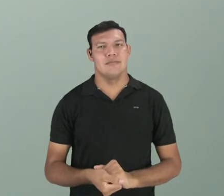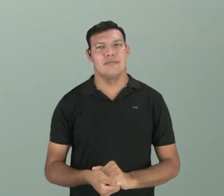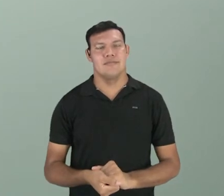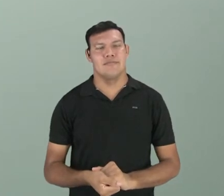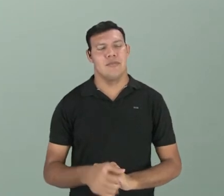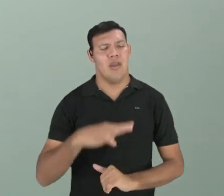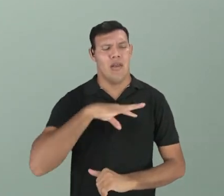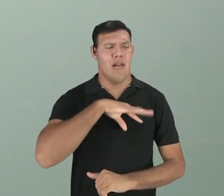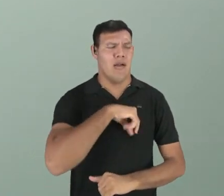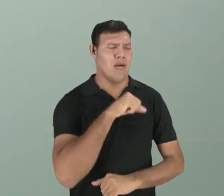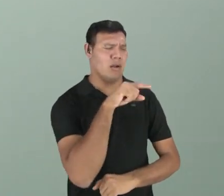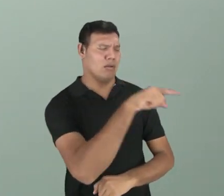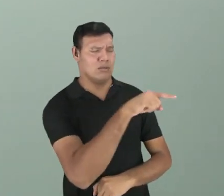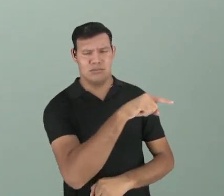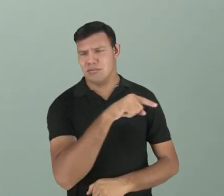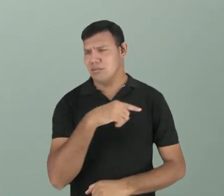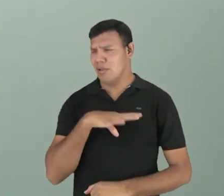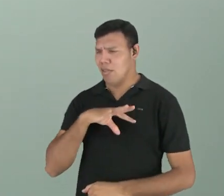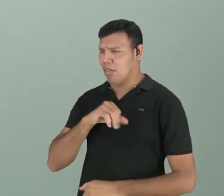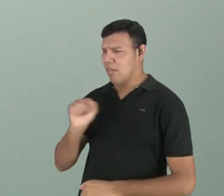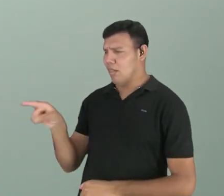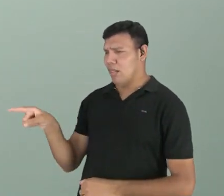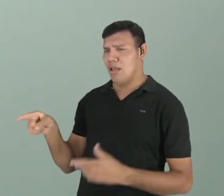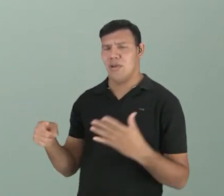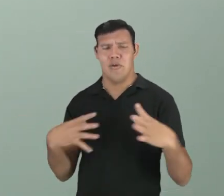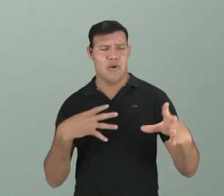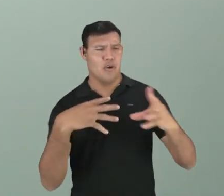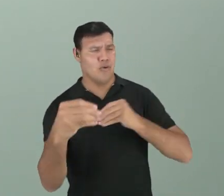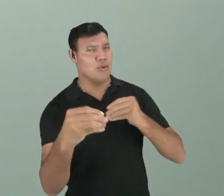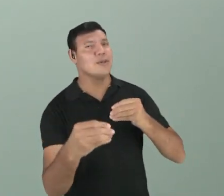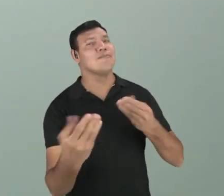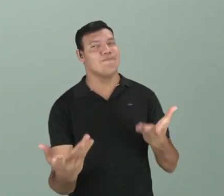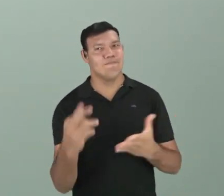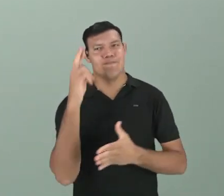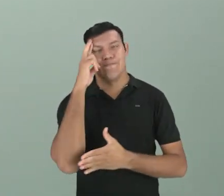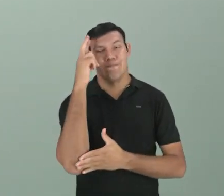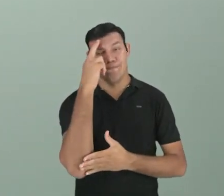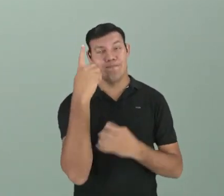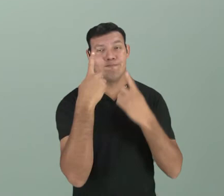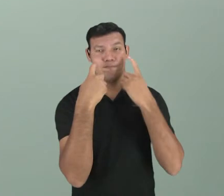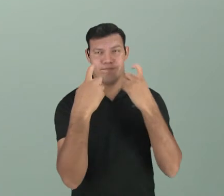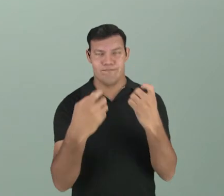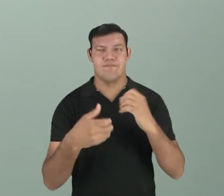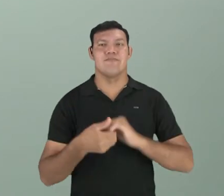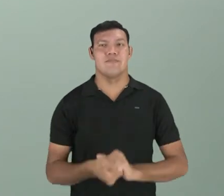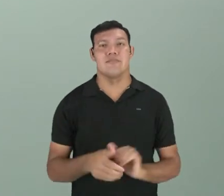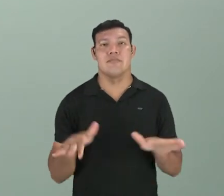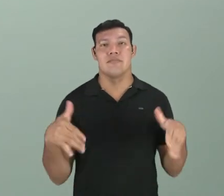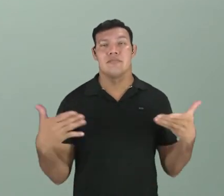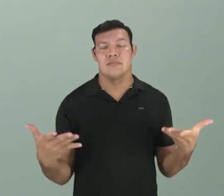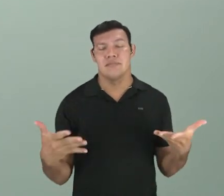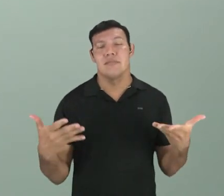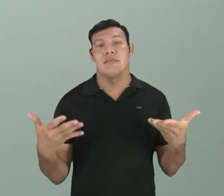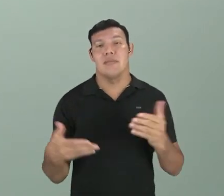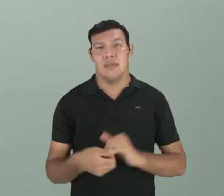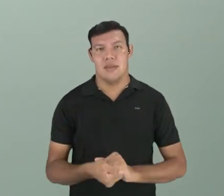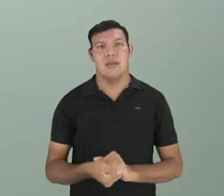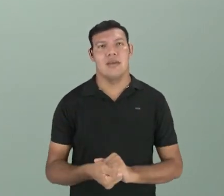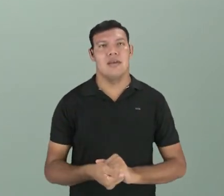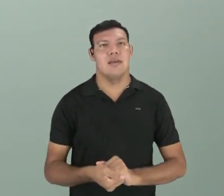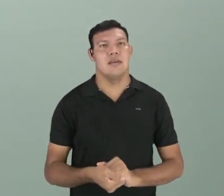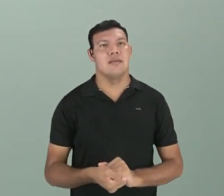um que é apaixonado pelo outro e aí tenta fugir. É uma história também bastante interessante. Tá? E para isso,